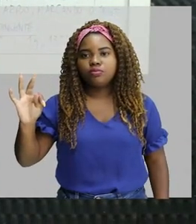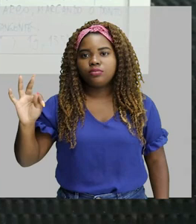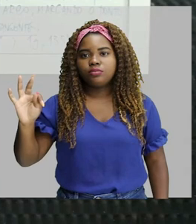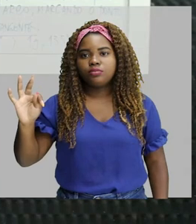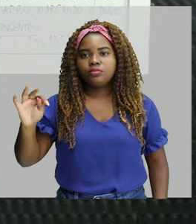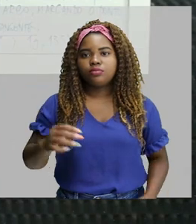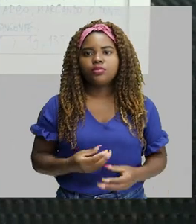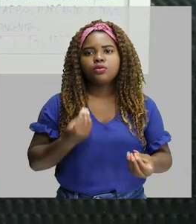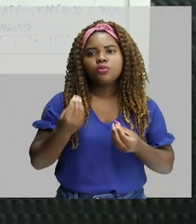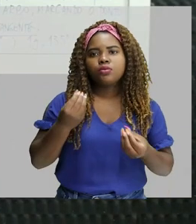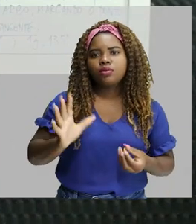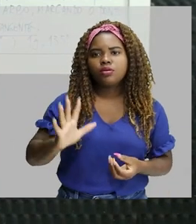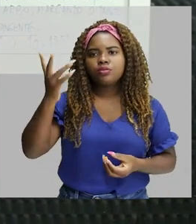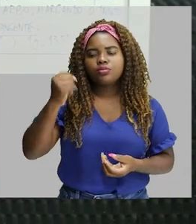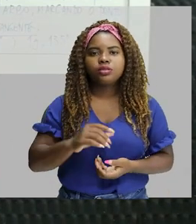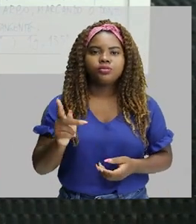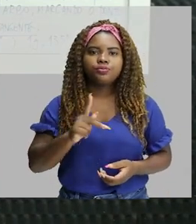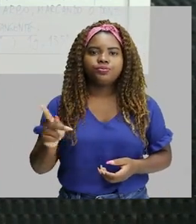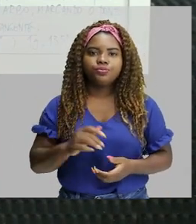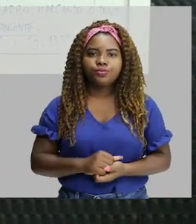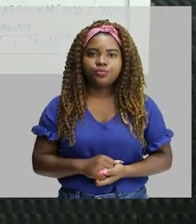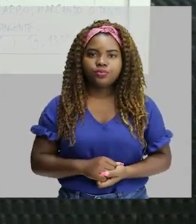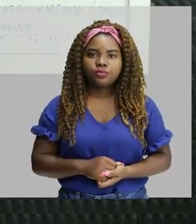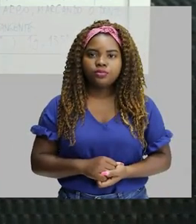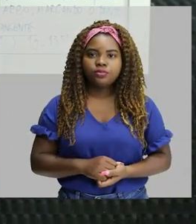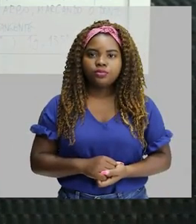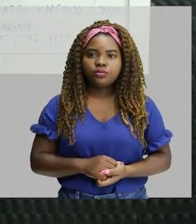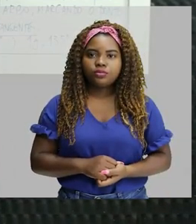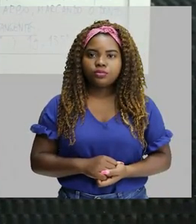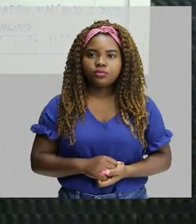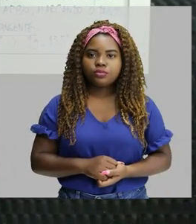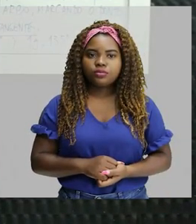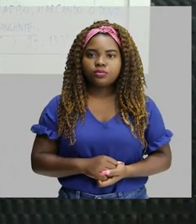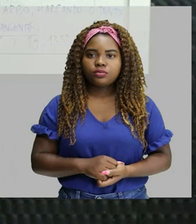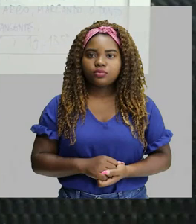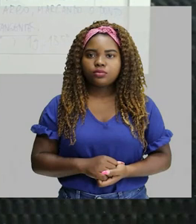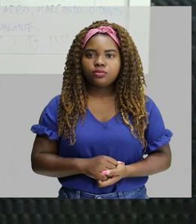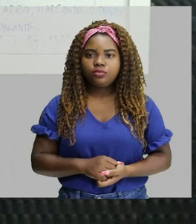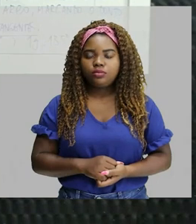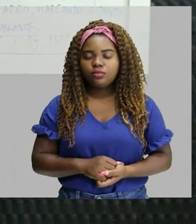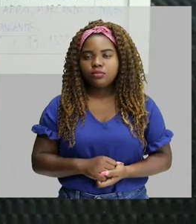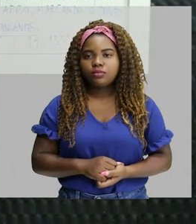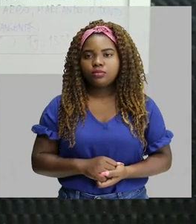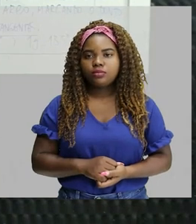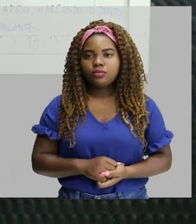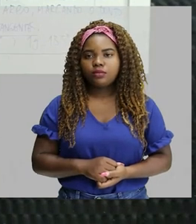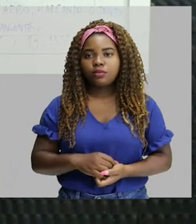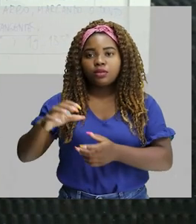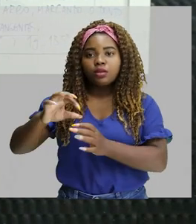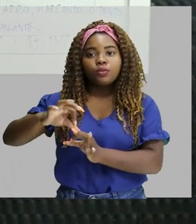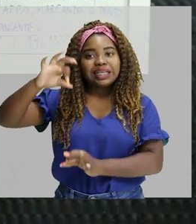Professor Então como é que eu faço aí para encontrar a tangente desse arco ap tá esse tangente desse arco